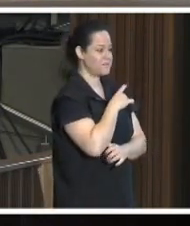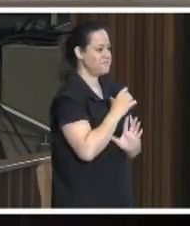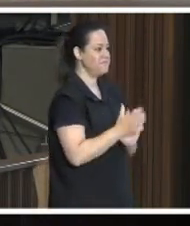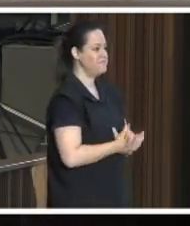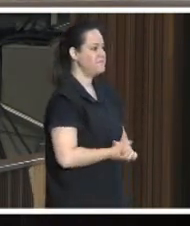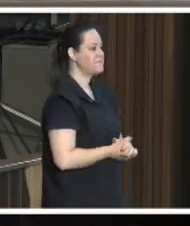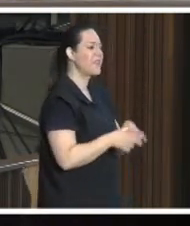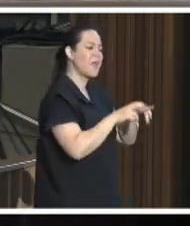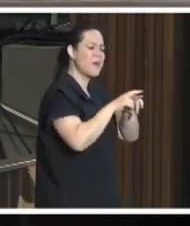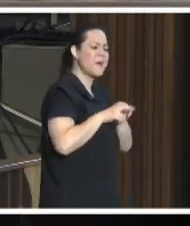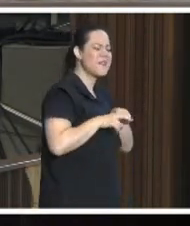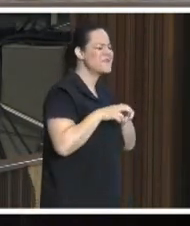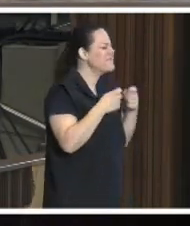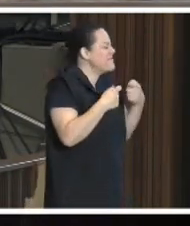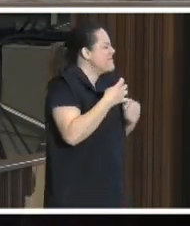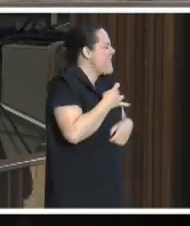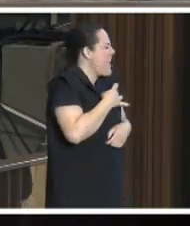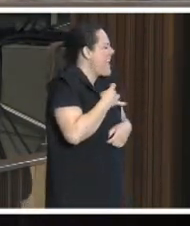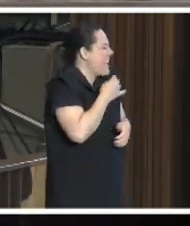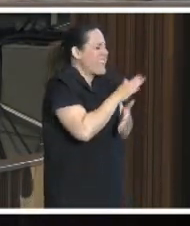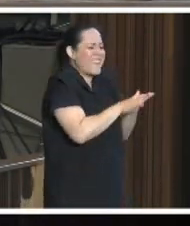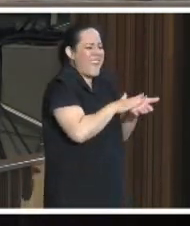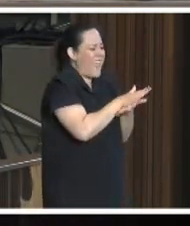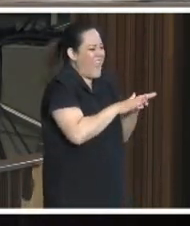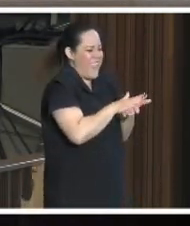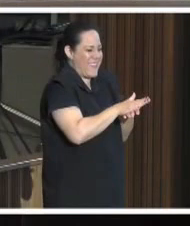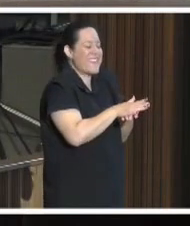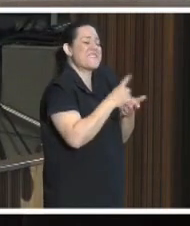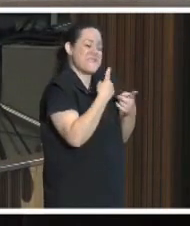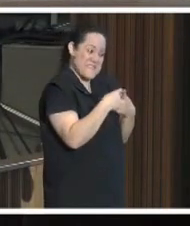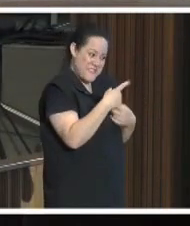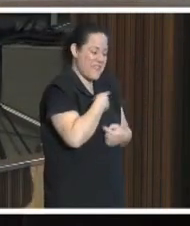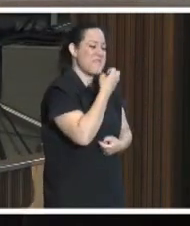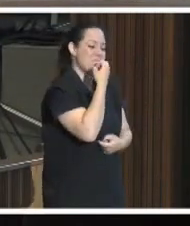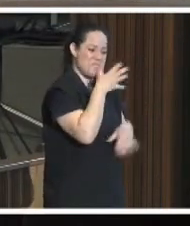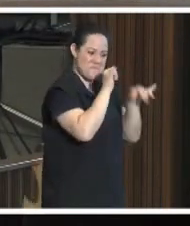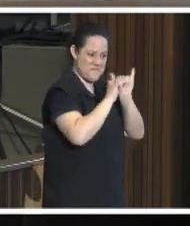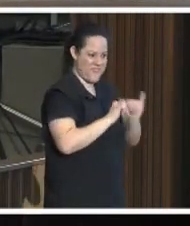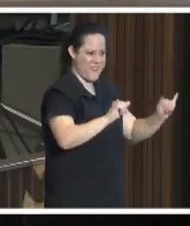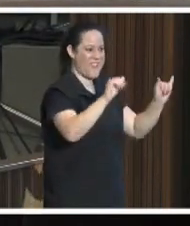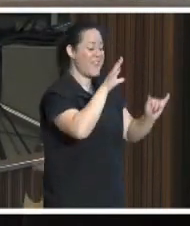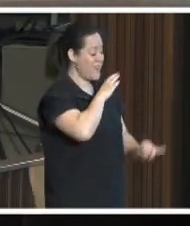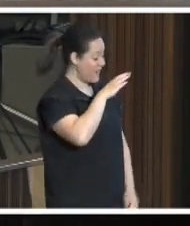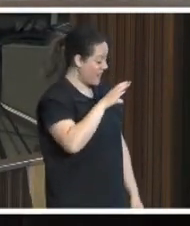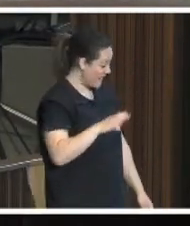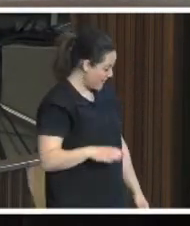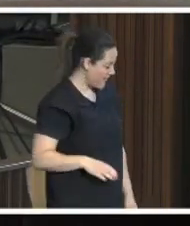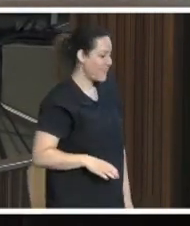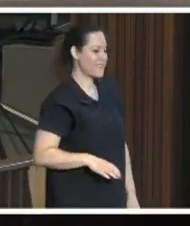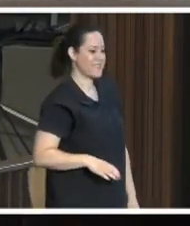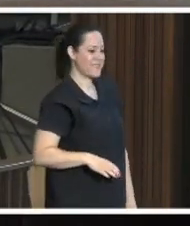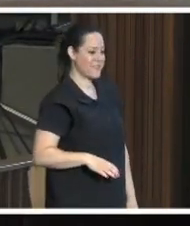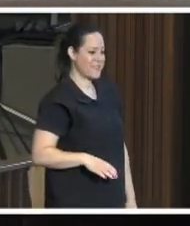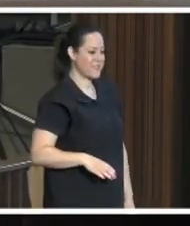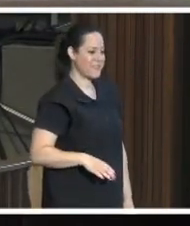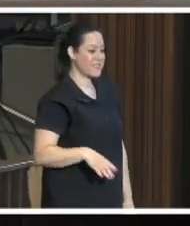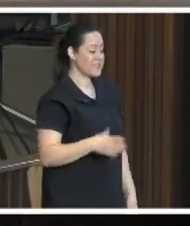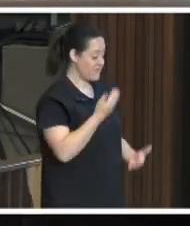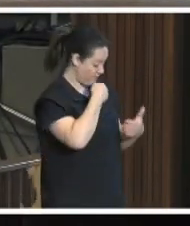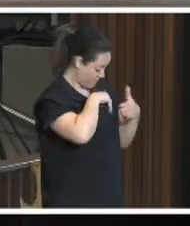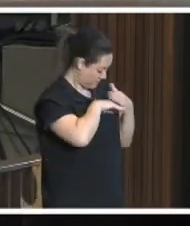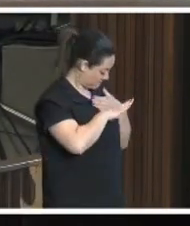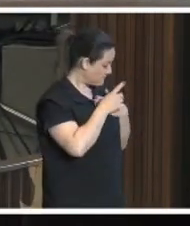Por isso você não precisa ter medo, porque é uma boa notícia. Cristo, dentro de